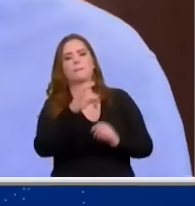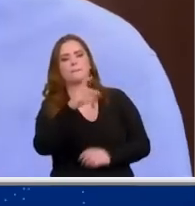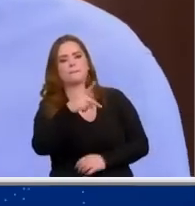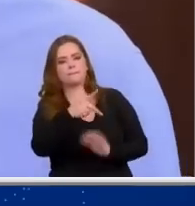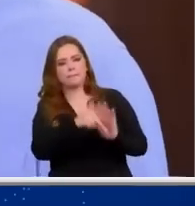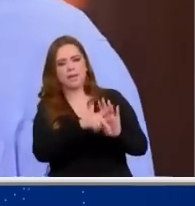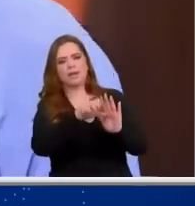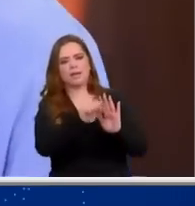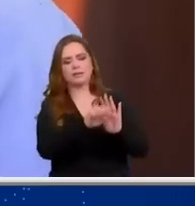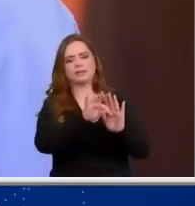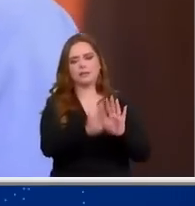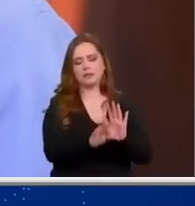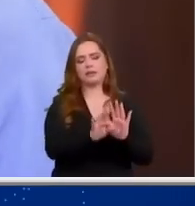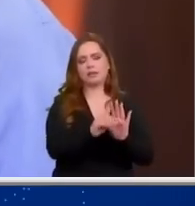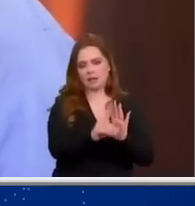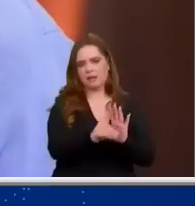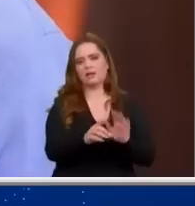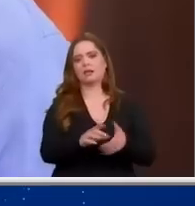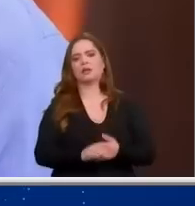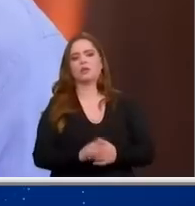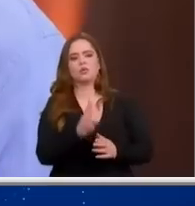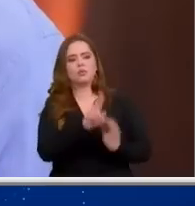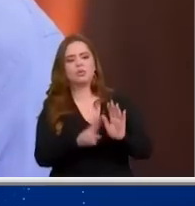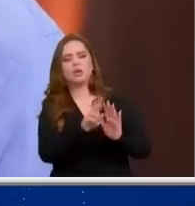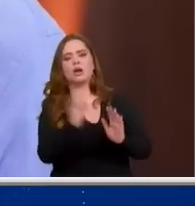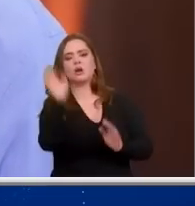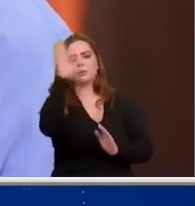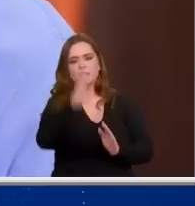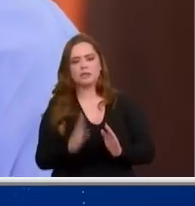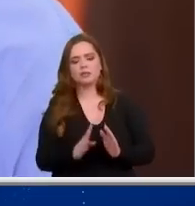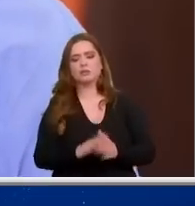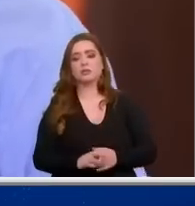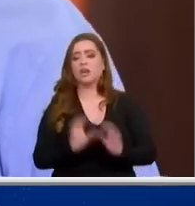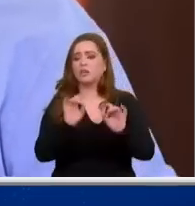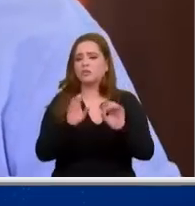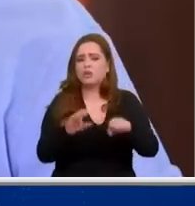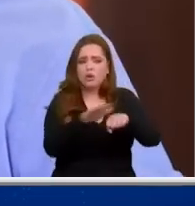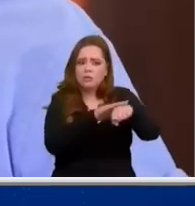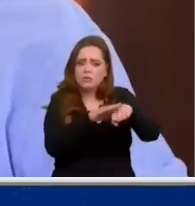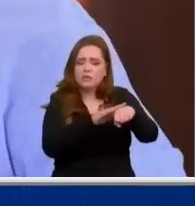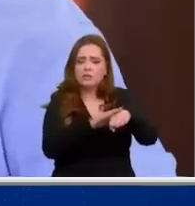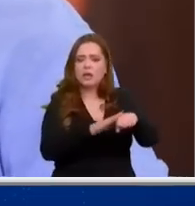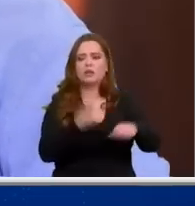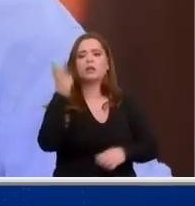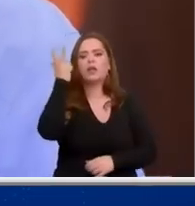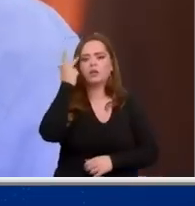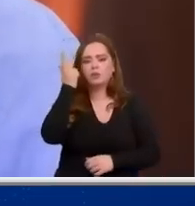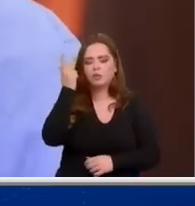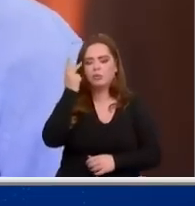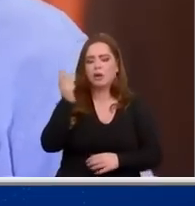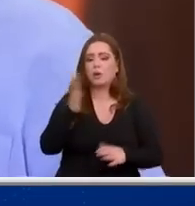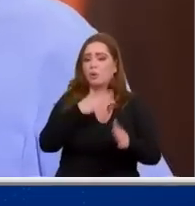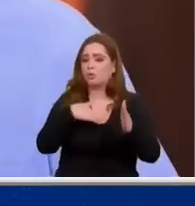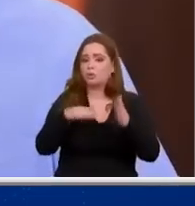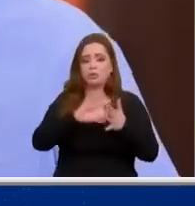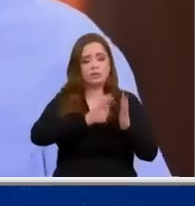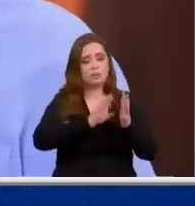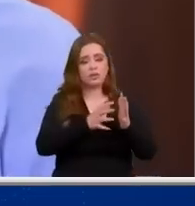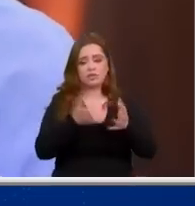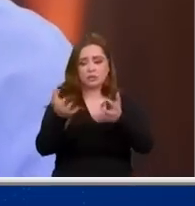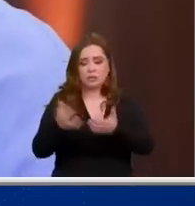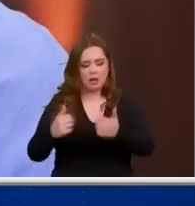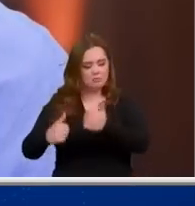o centrão deixará claro que este Governo está sequestrado pelo poder que o centrão